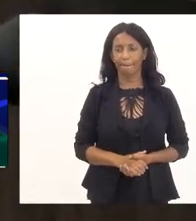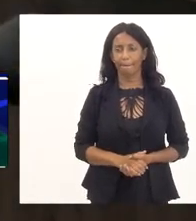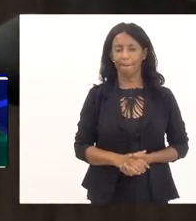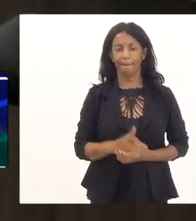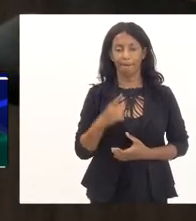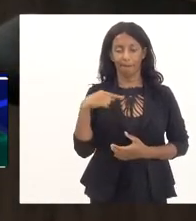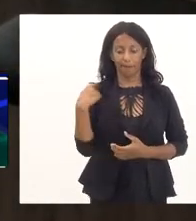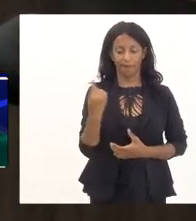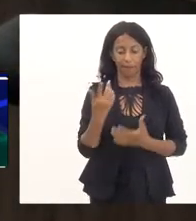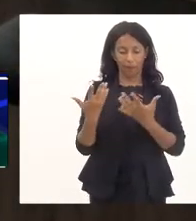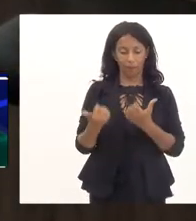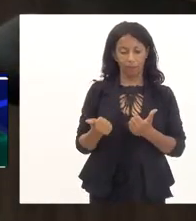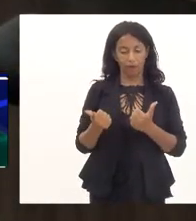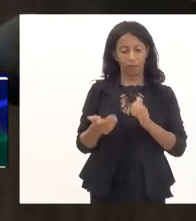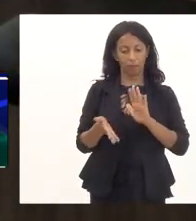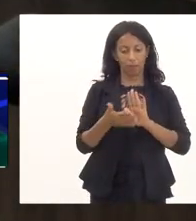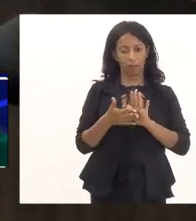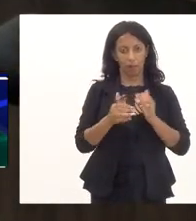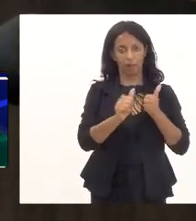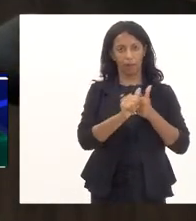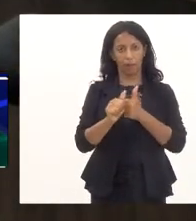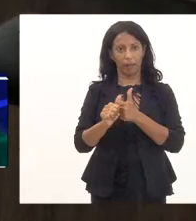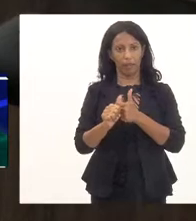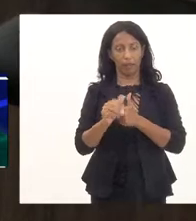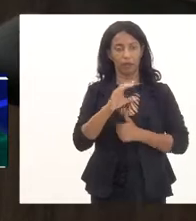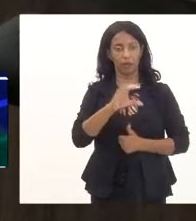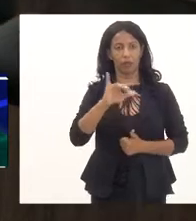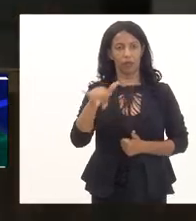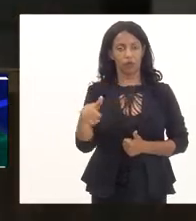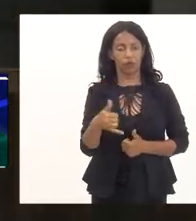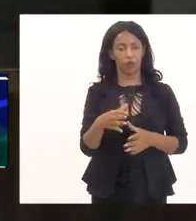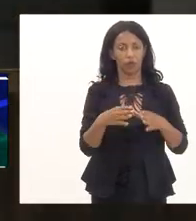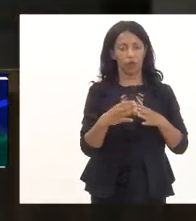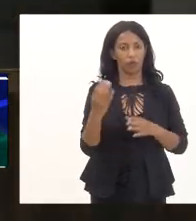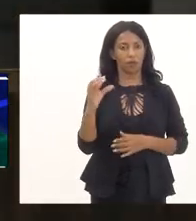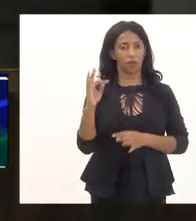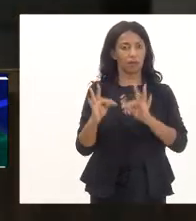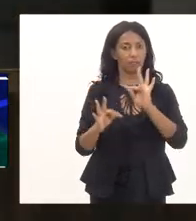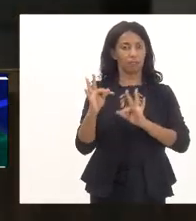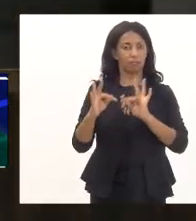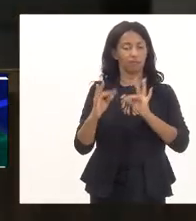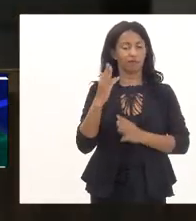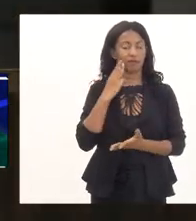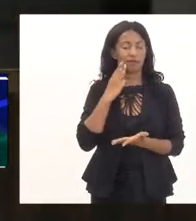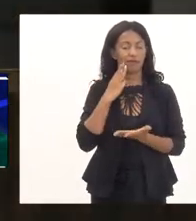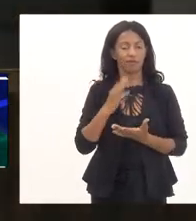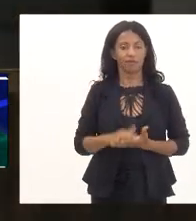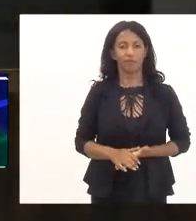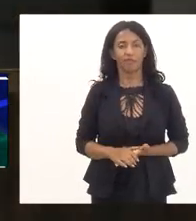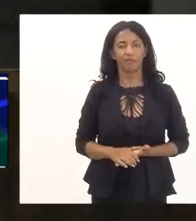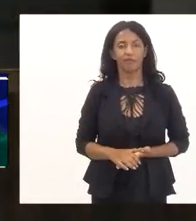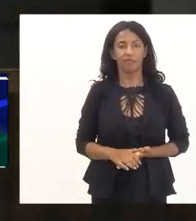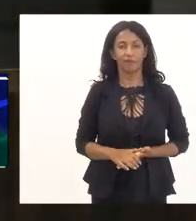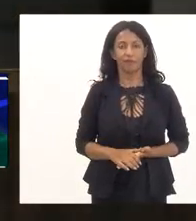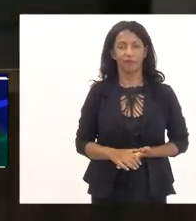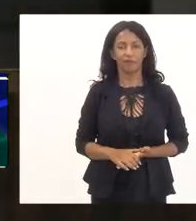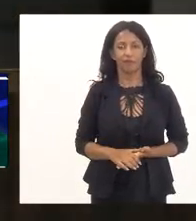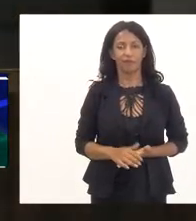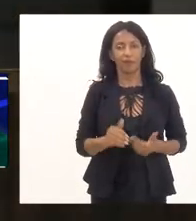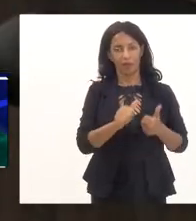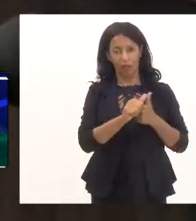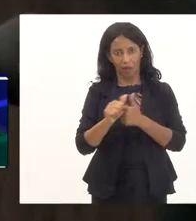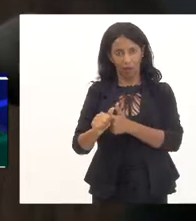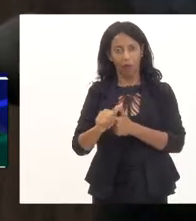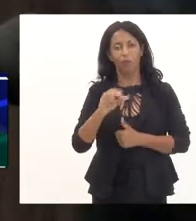Nós vamos acompanhar o parecer da CCJ. Pela Comissão de Ciência e Tecnologia, deputado Valdec Carneiro. Nós